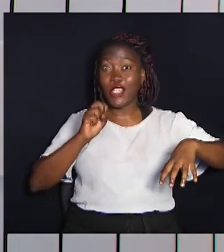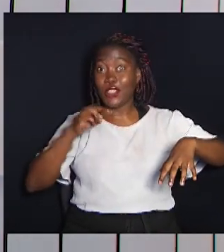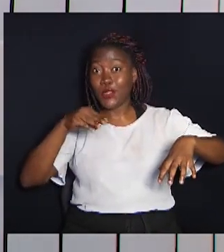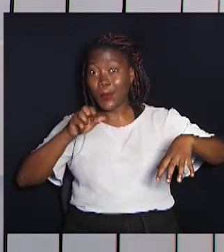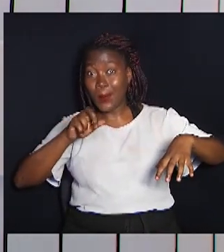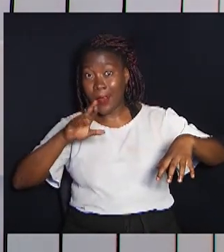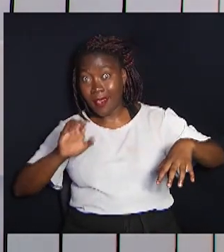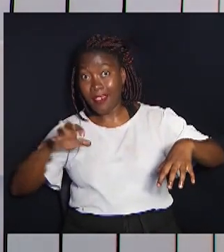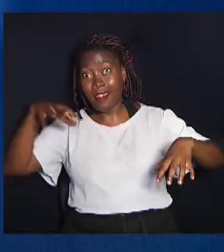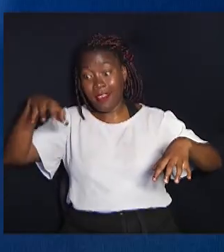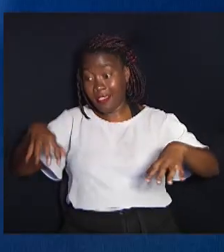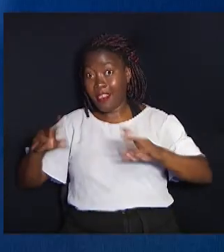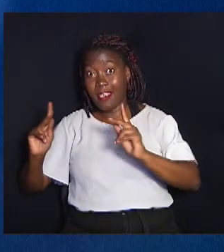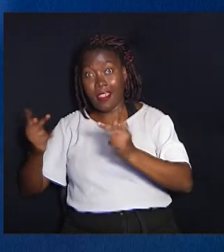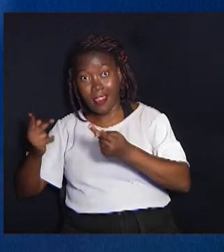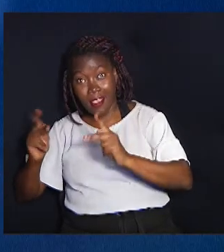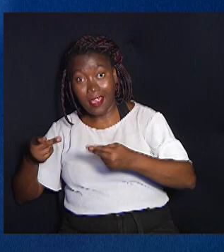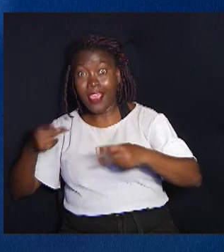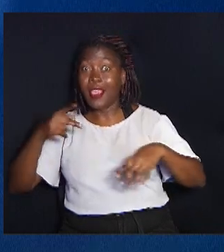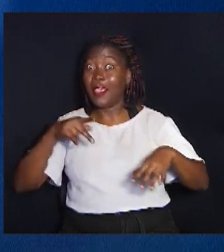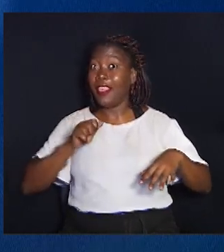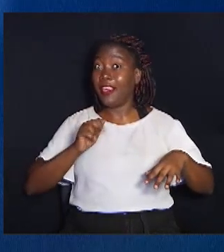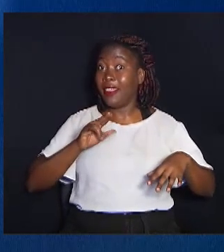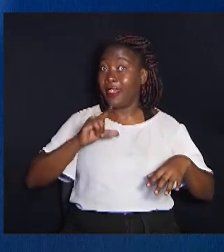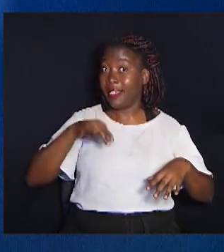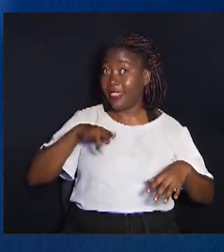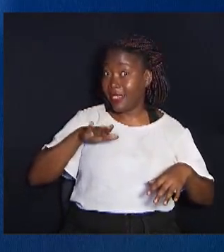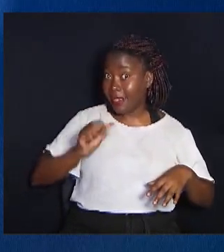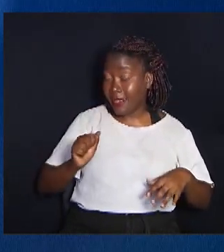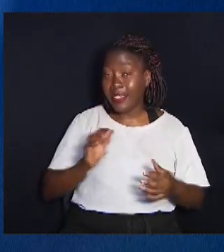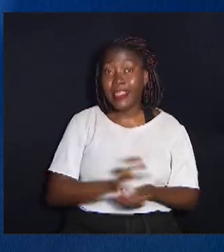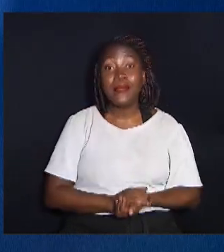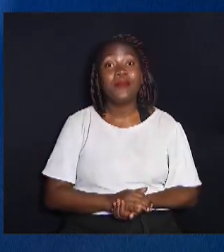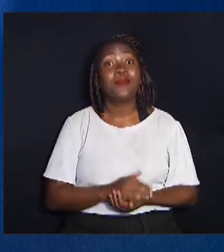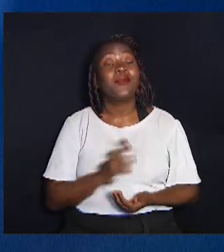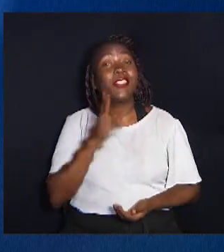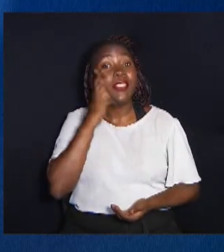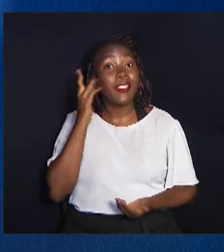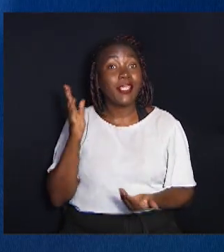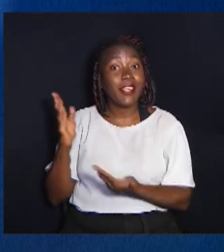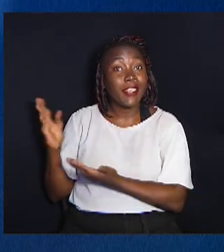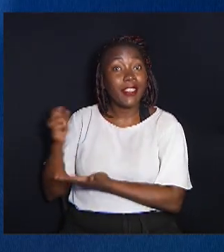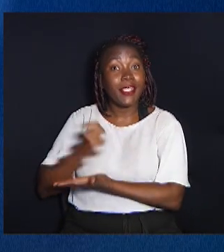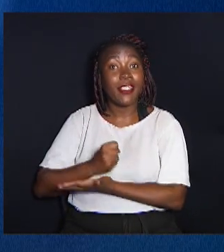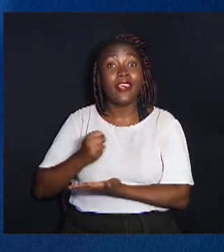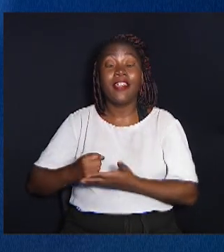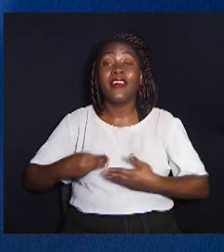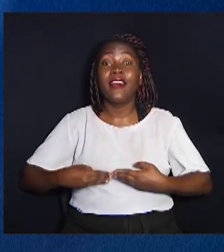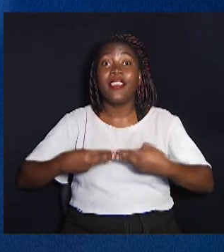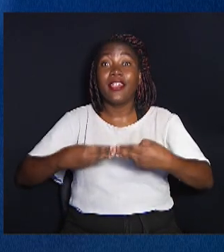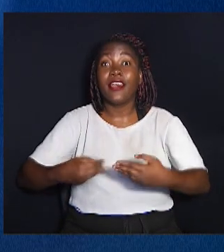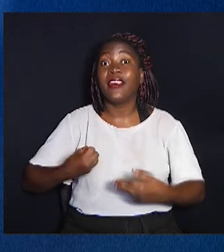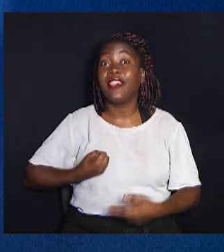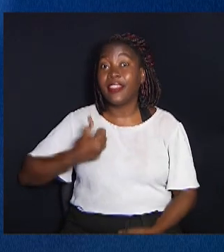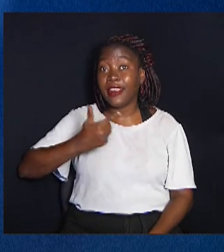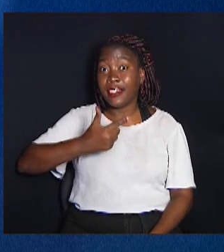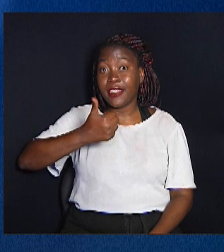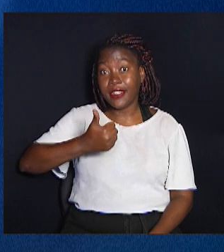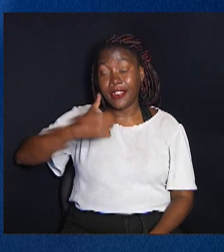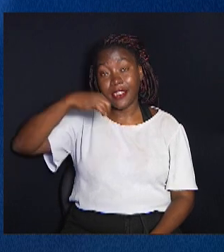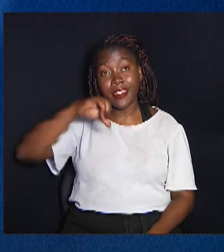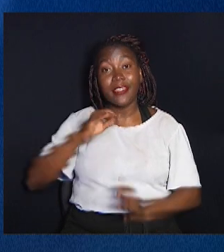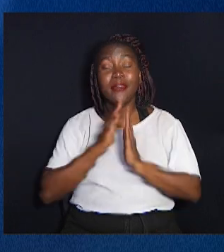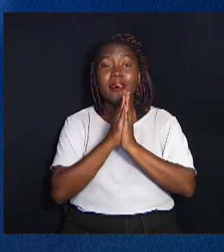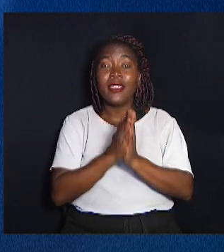e Paulínia. O vereador Eduardo Magoga protocolou a moção número 219, que apela